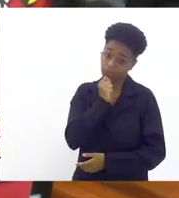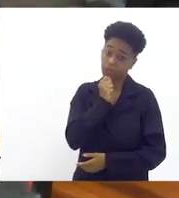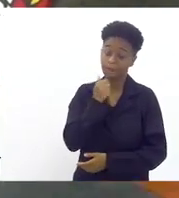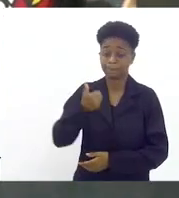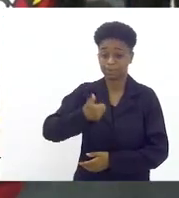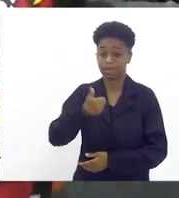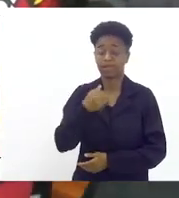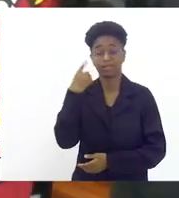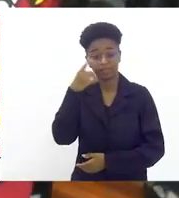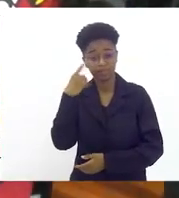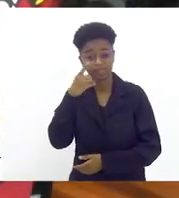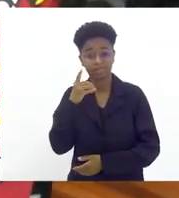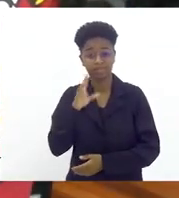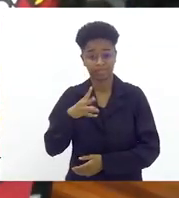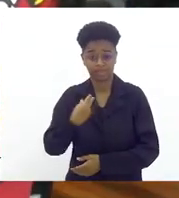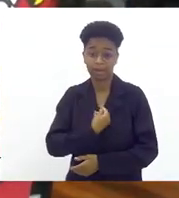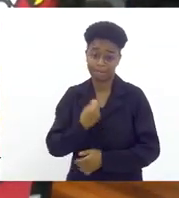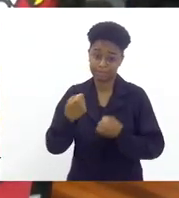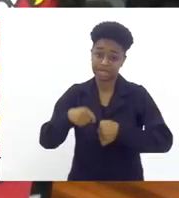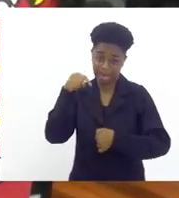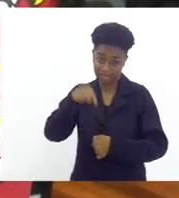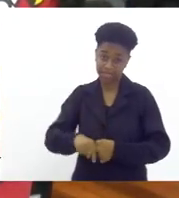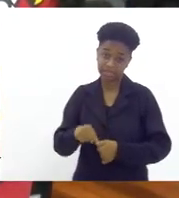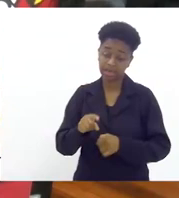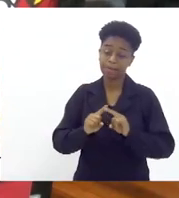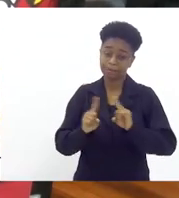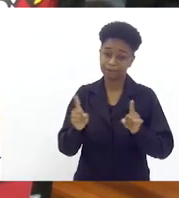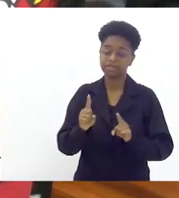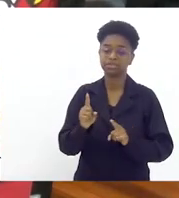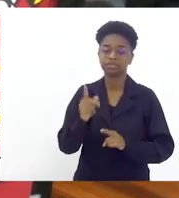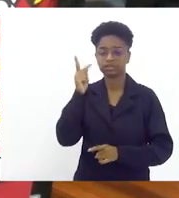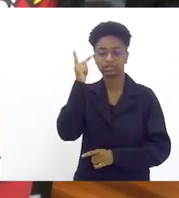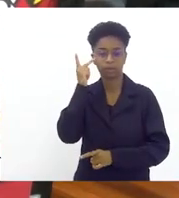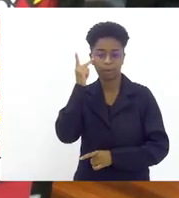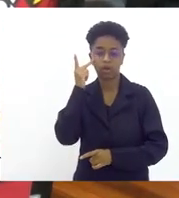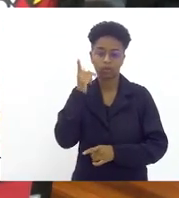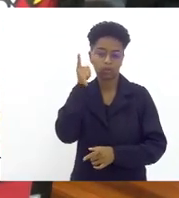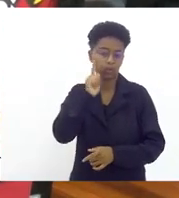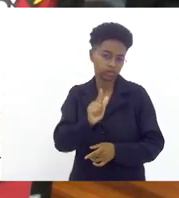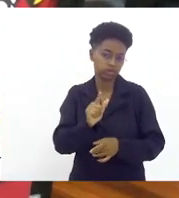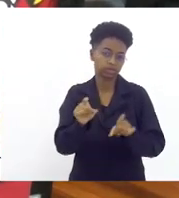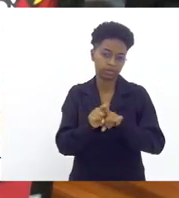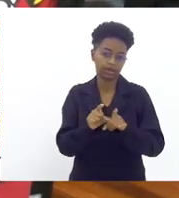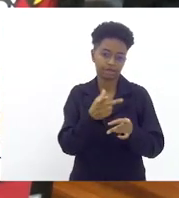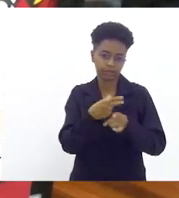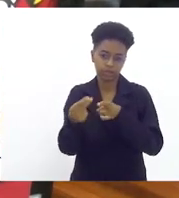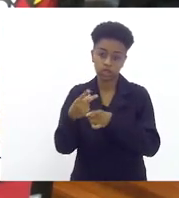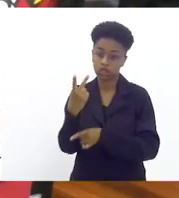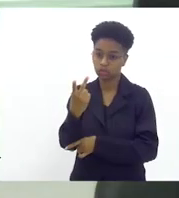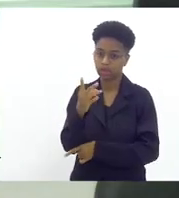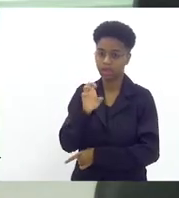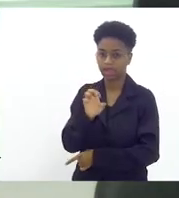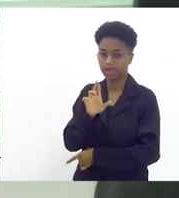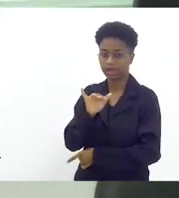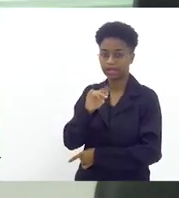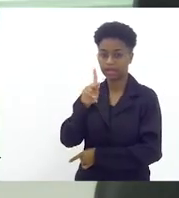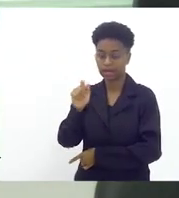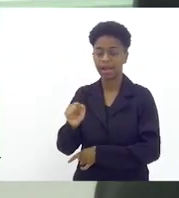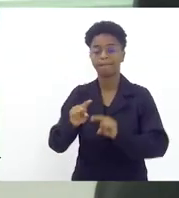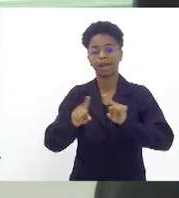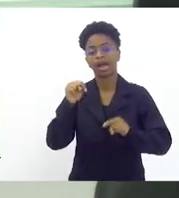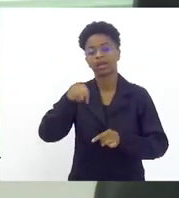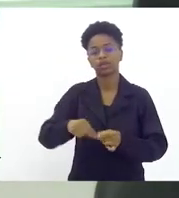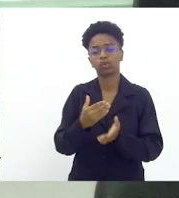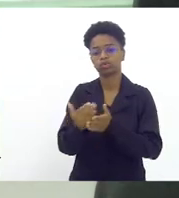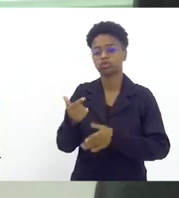sim aqui, né, apesar de São Paulo ter eleito aí as duas Éricas, mas a gente tem a conexão da cidade do Rio de Janeiro com o início das lutas trans, né, lá